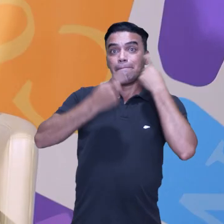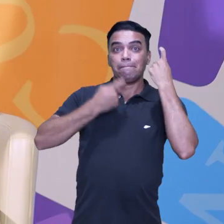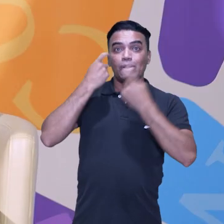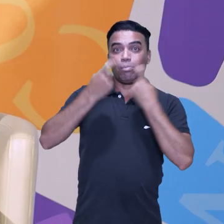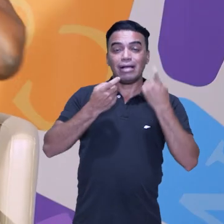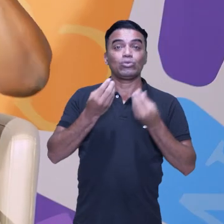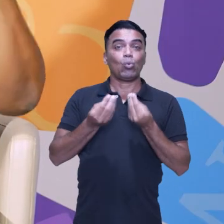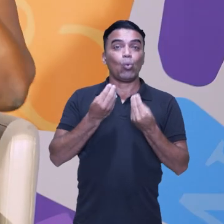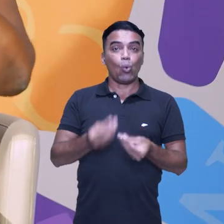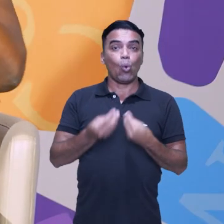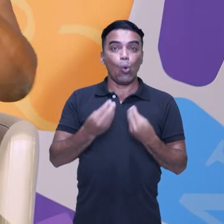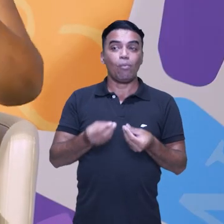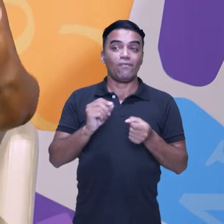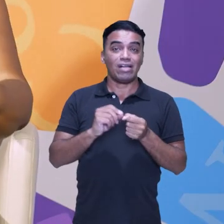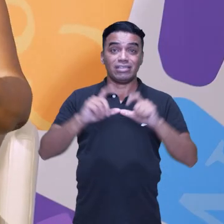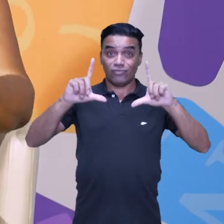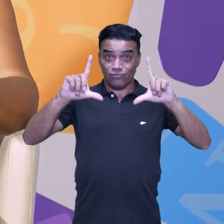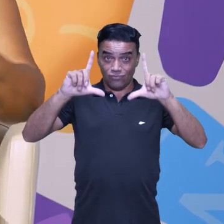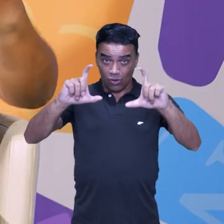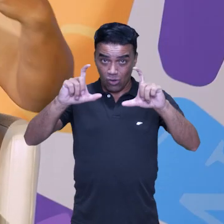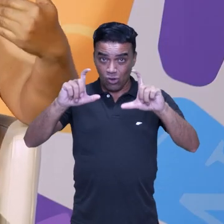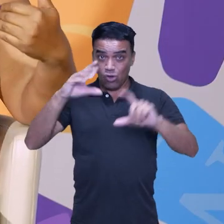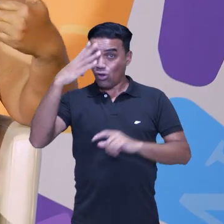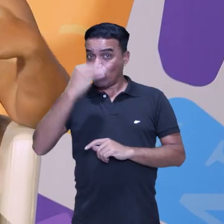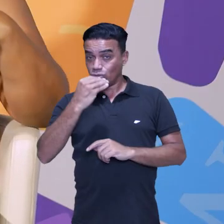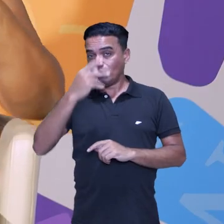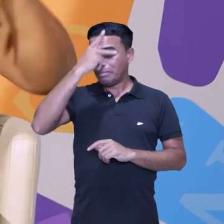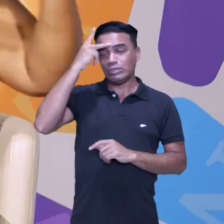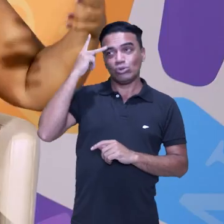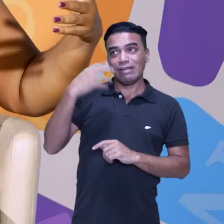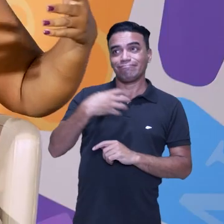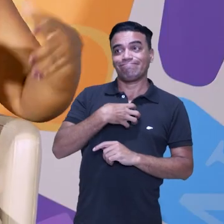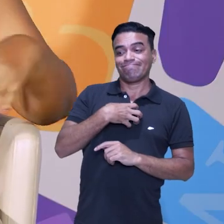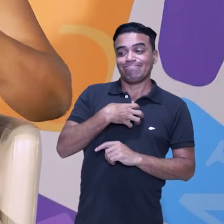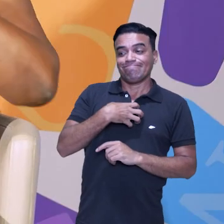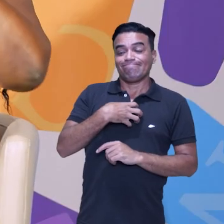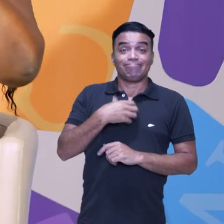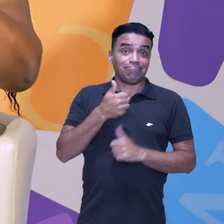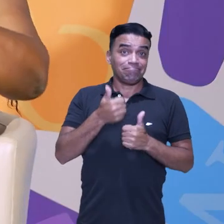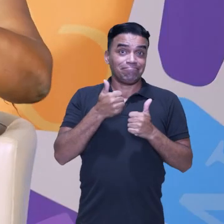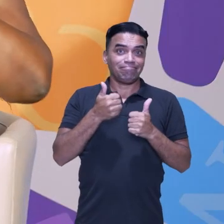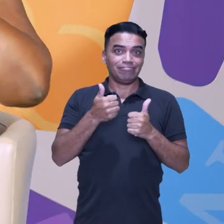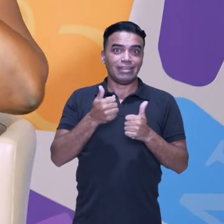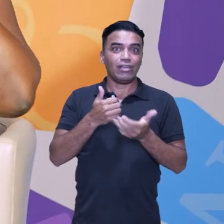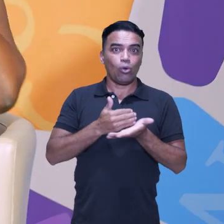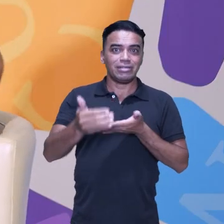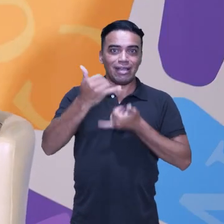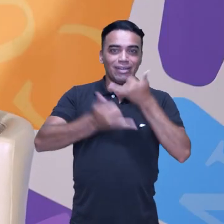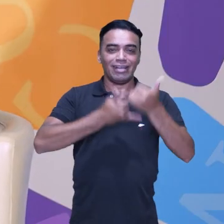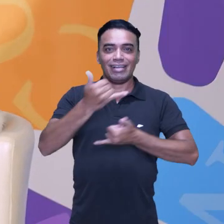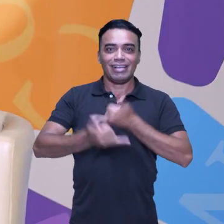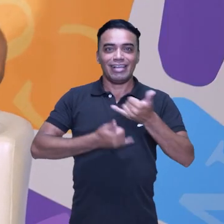Como que o Lucas vai fazer essa fotografia e essa pessoa ela vai ficar à vontade. E aí ele já começava na brincadeira,